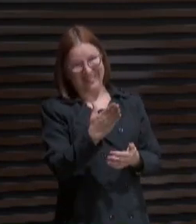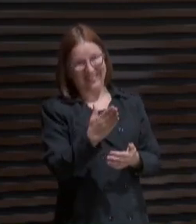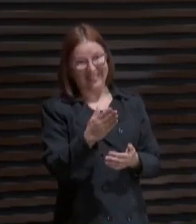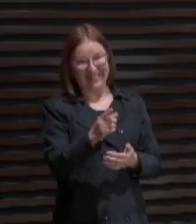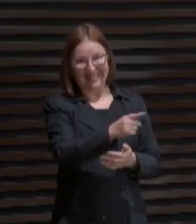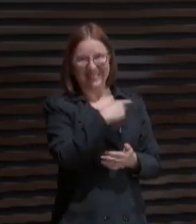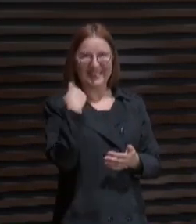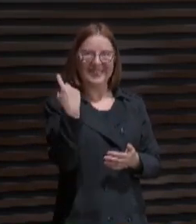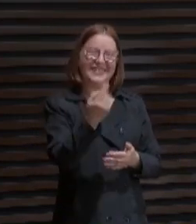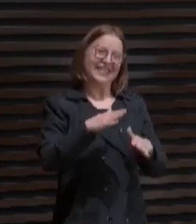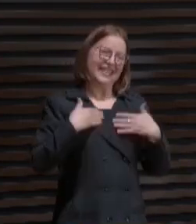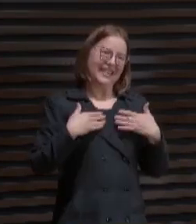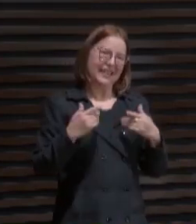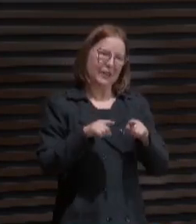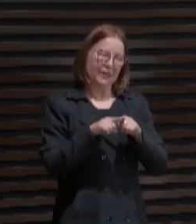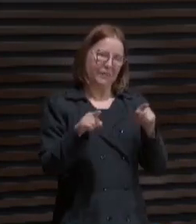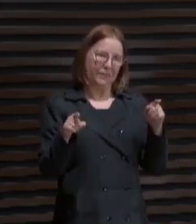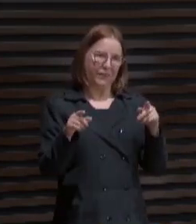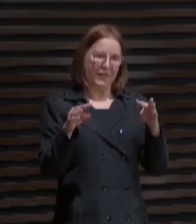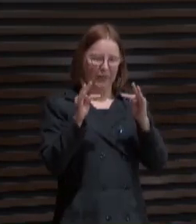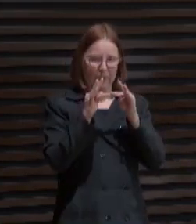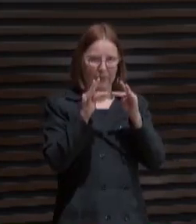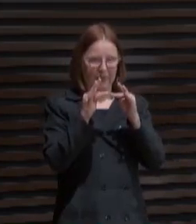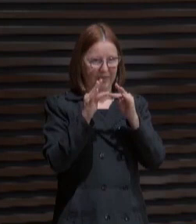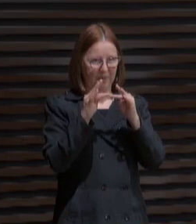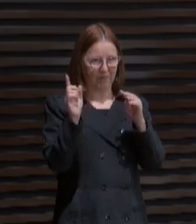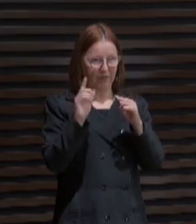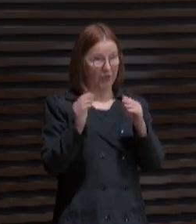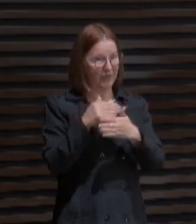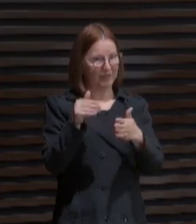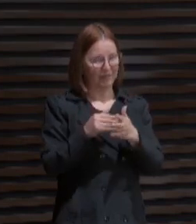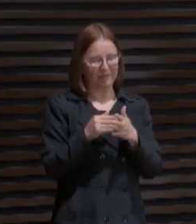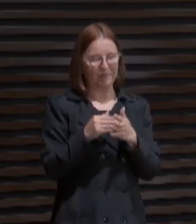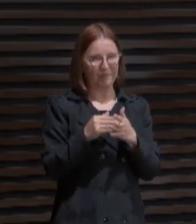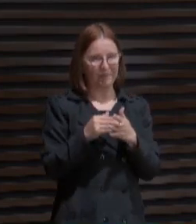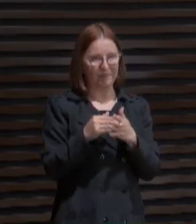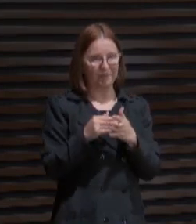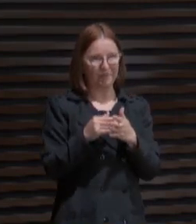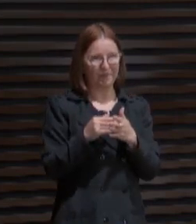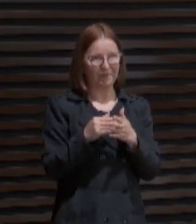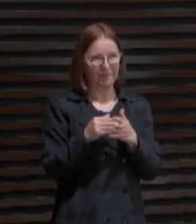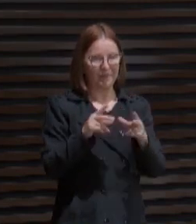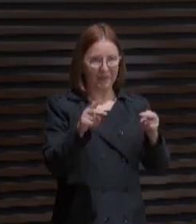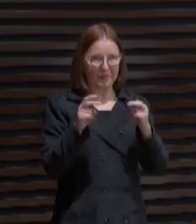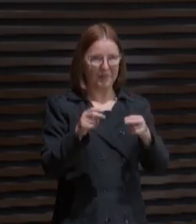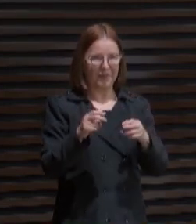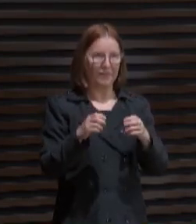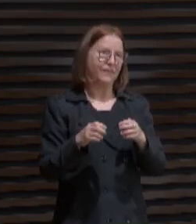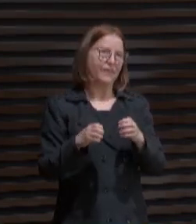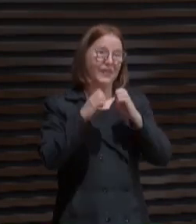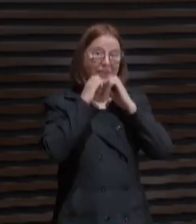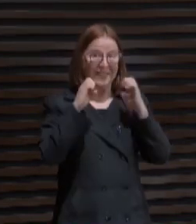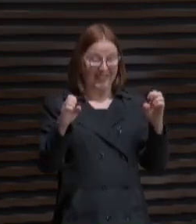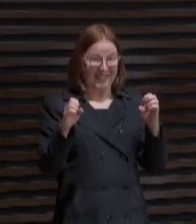alegra, mas o templo não é um fim em si mesmo. Vocês podem ver que o Evangelho de Lucas termina no templo, com